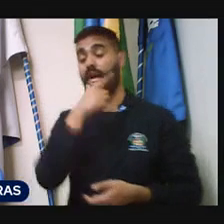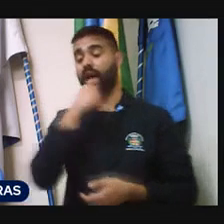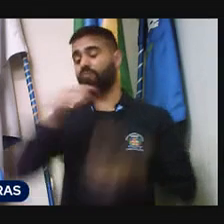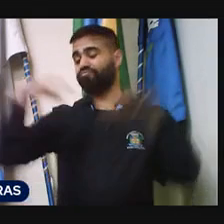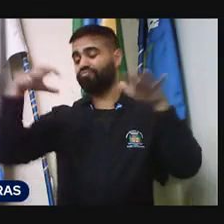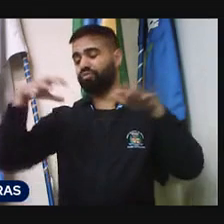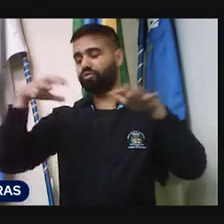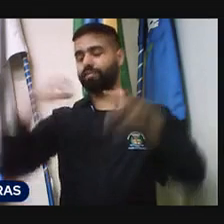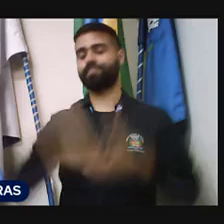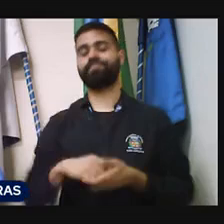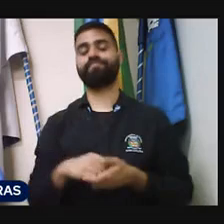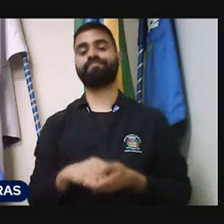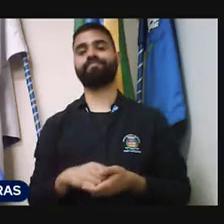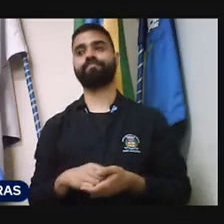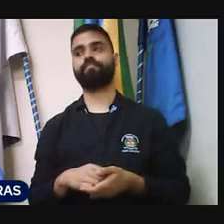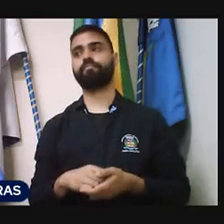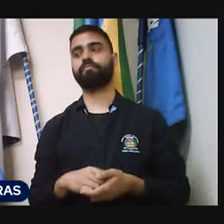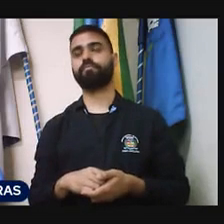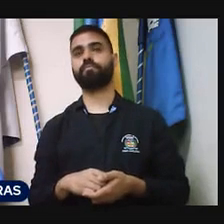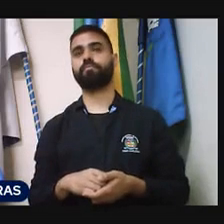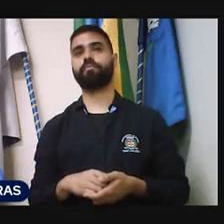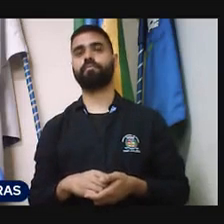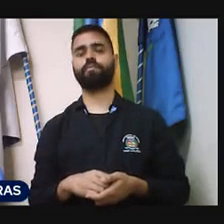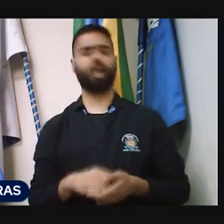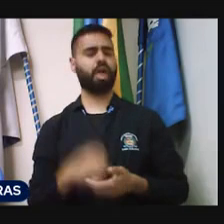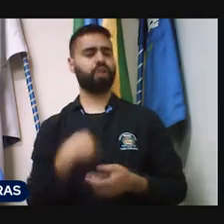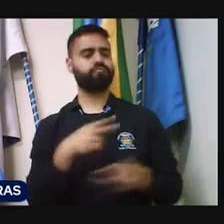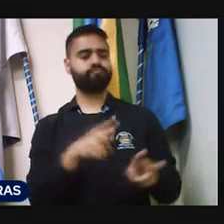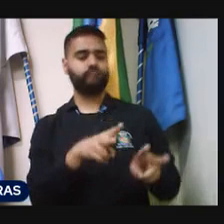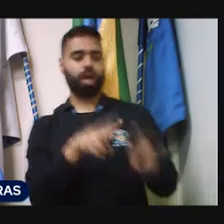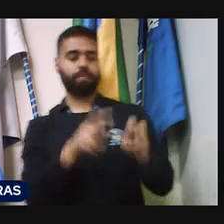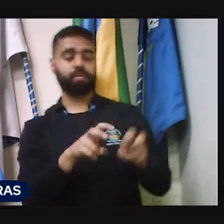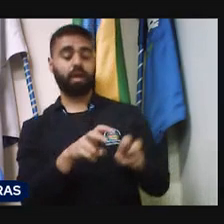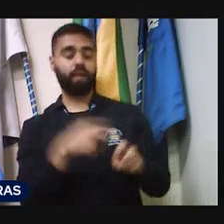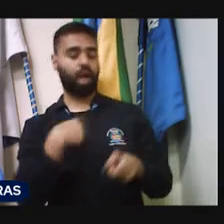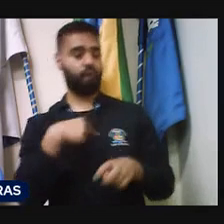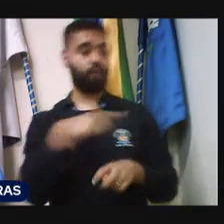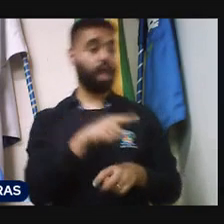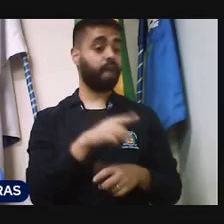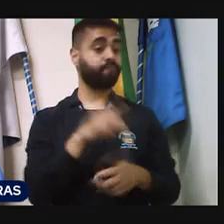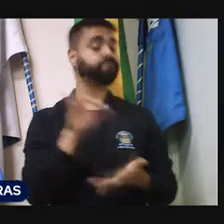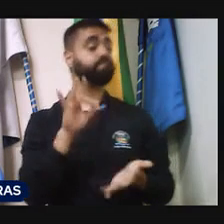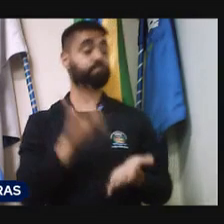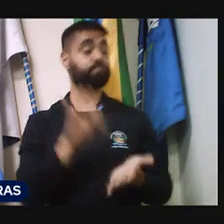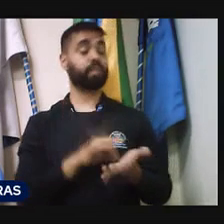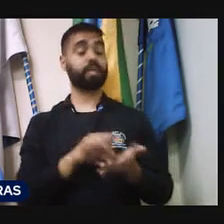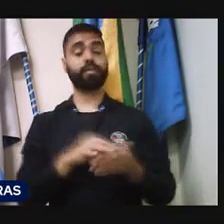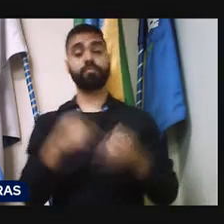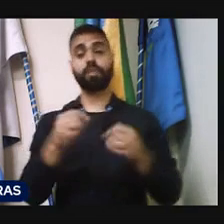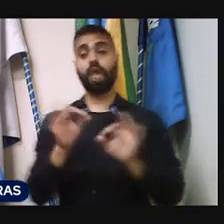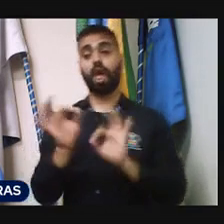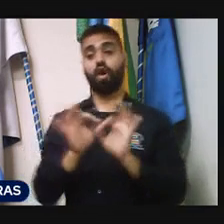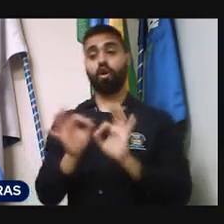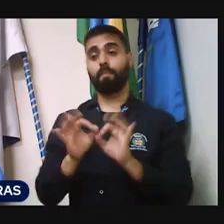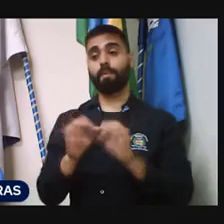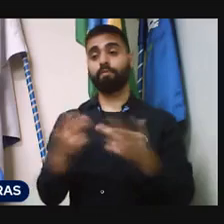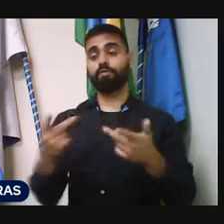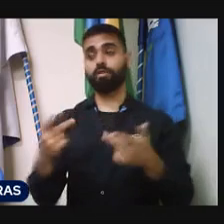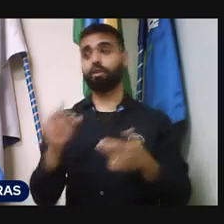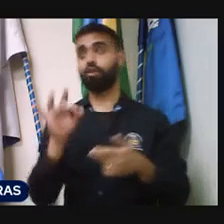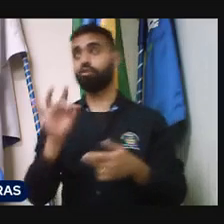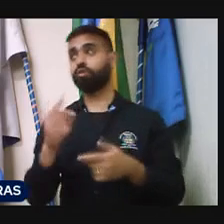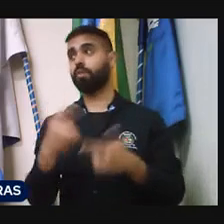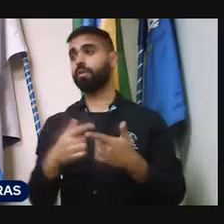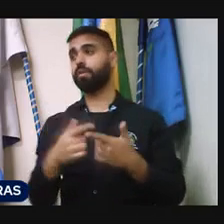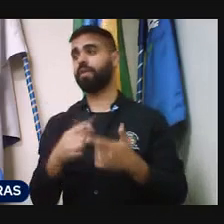justificativa conforme observação in loco da situação naquela localidade verificou-se a necessidade os devidos reparos não apenas